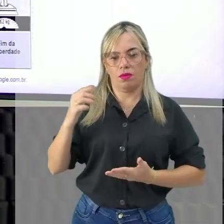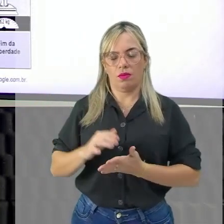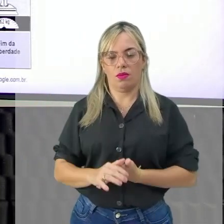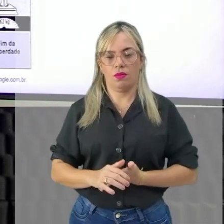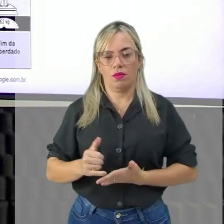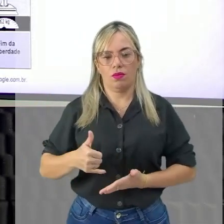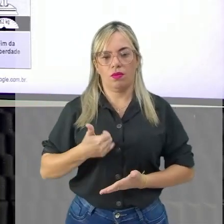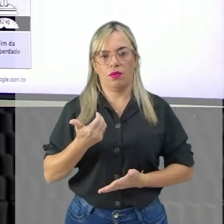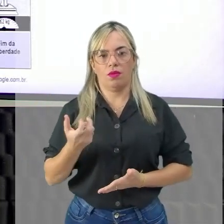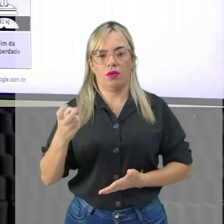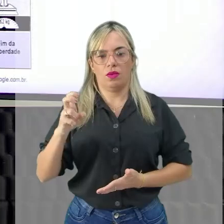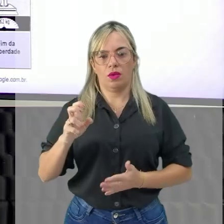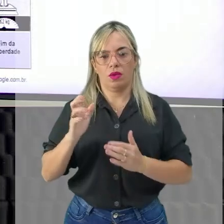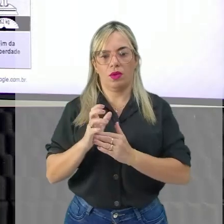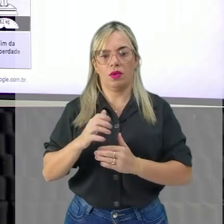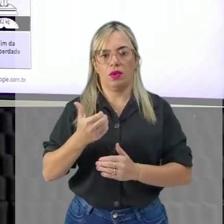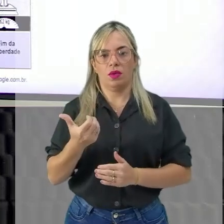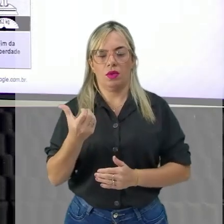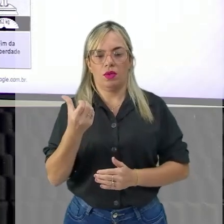15 e 16 anos.